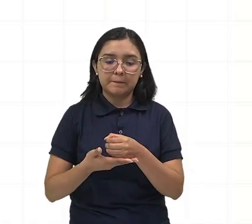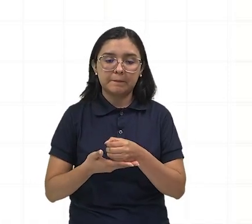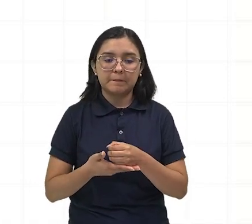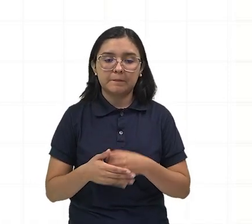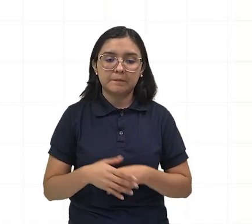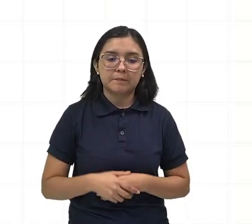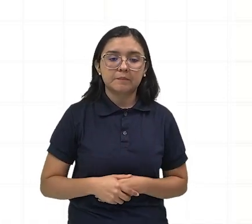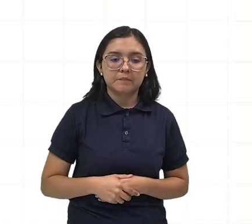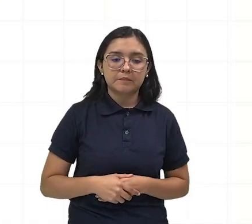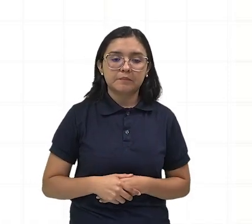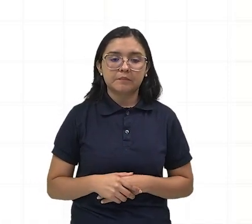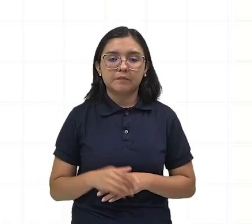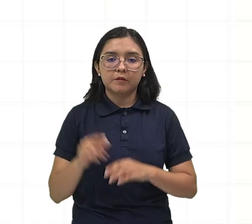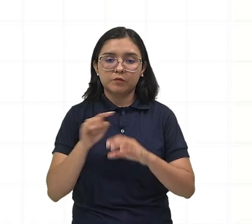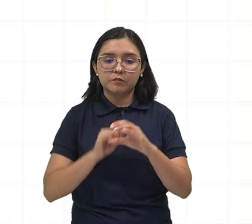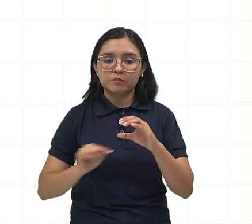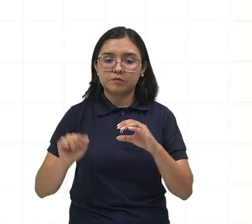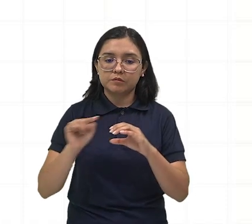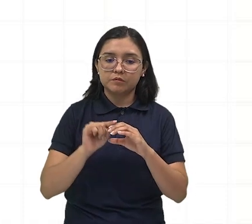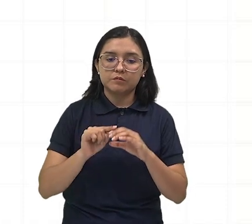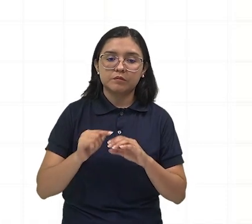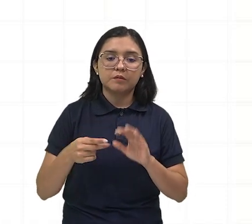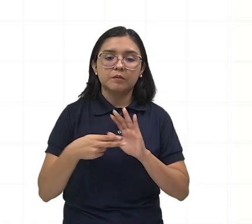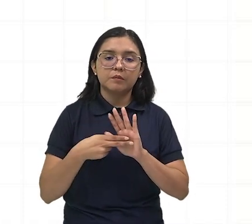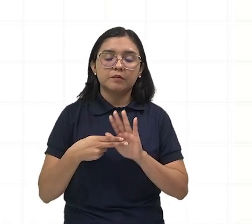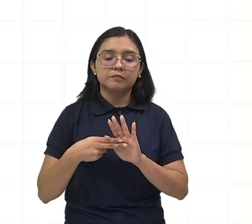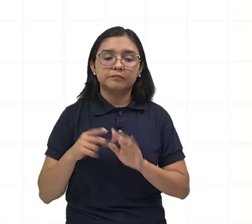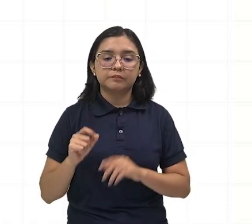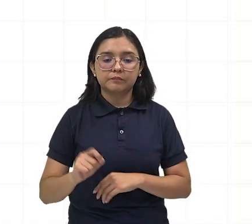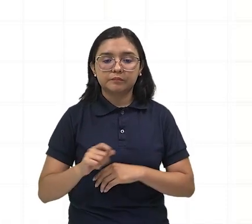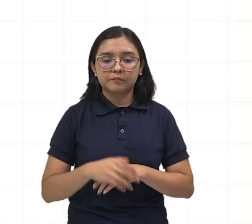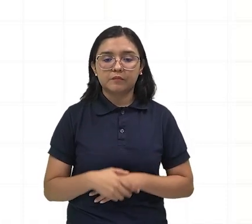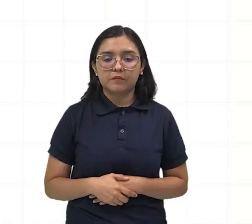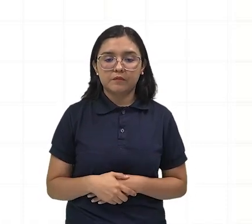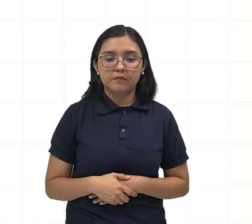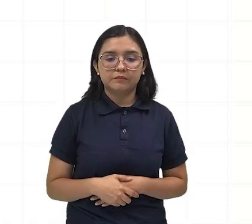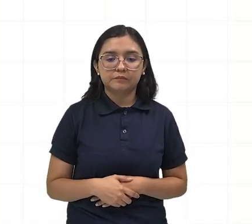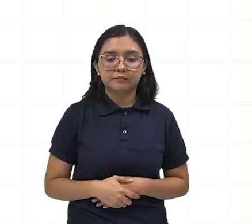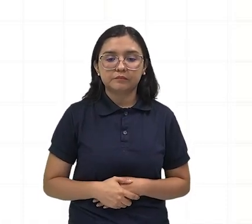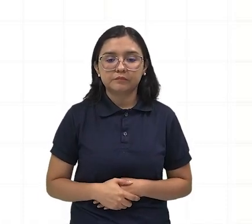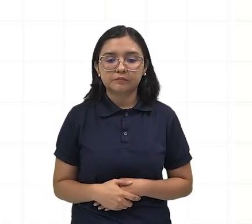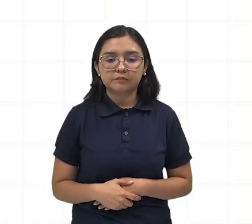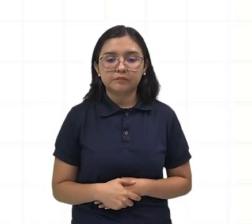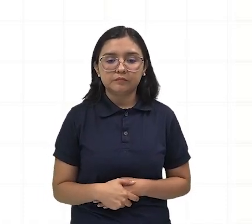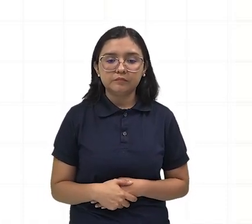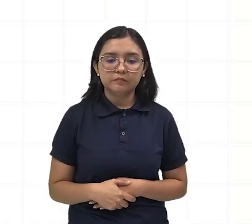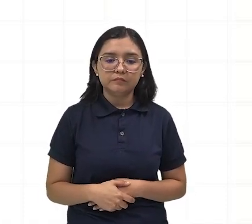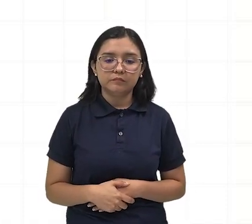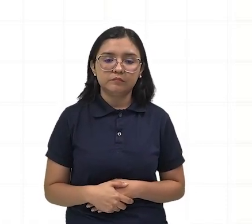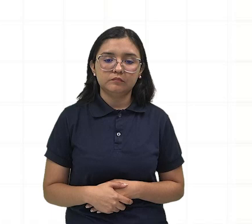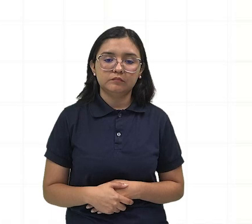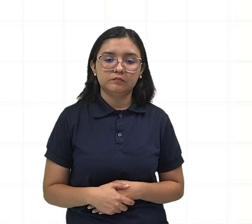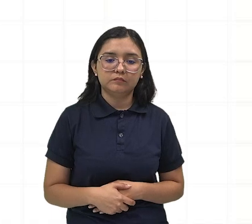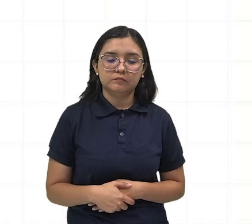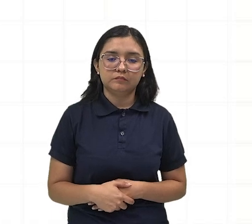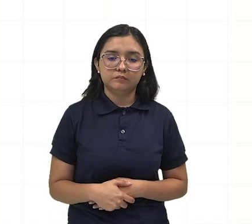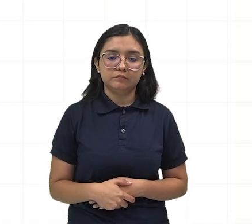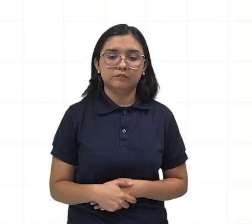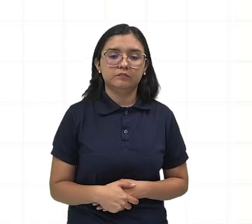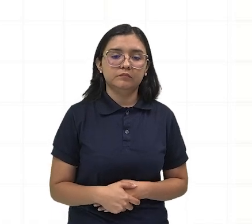a área de um círculo, né? A área vai ser igual